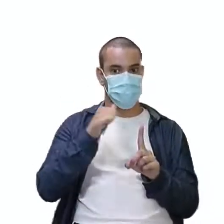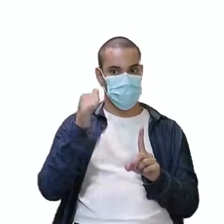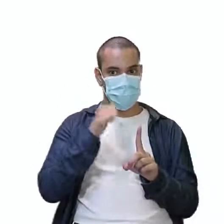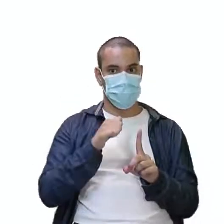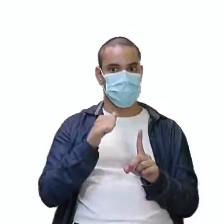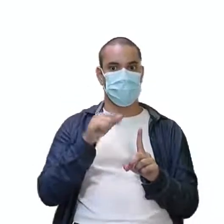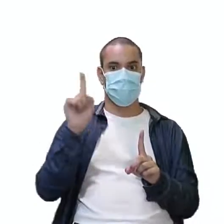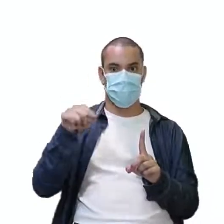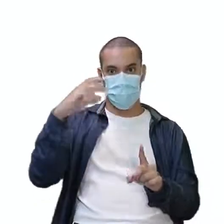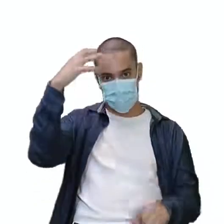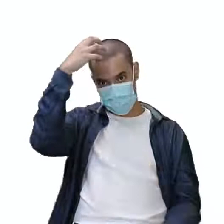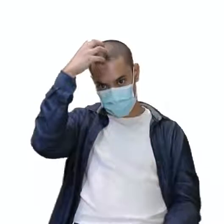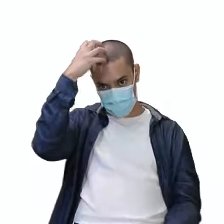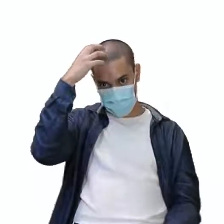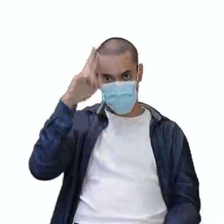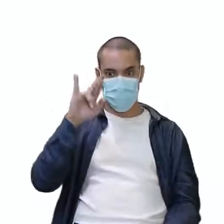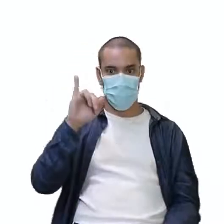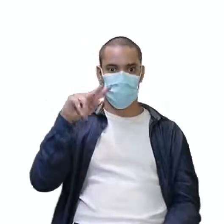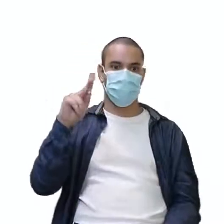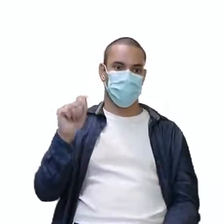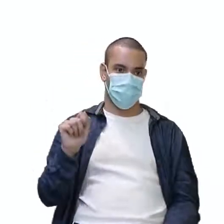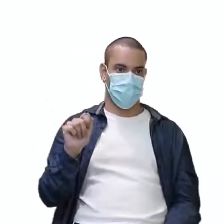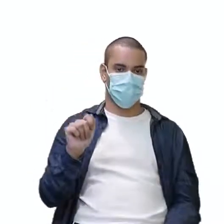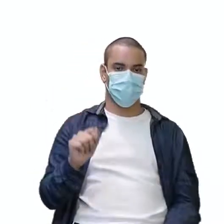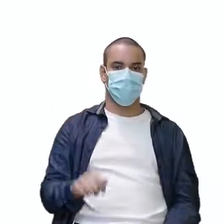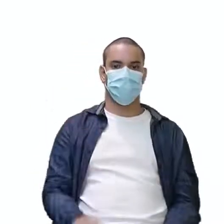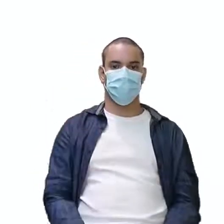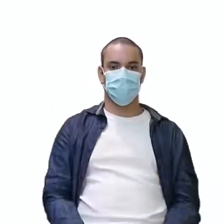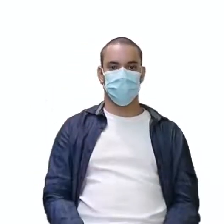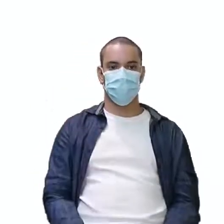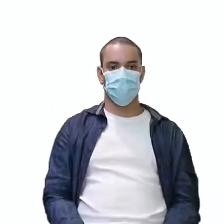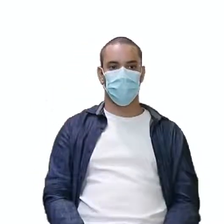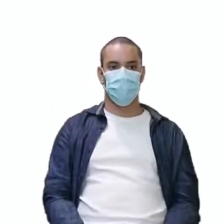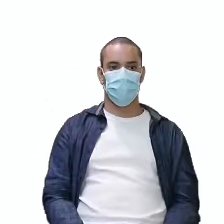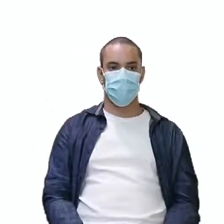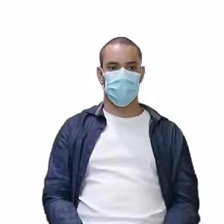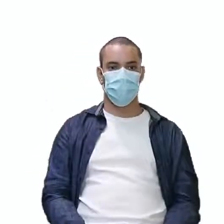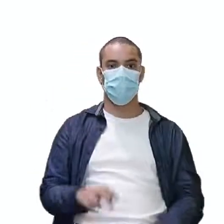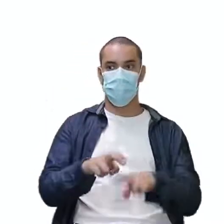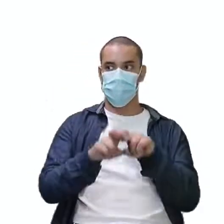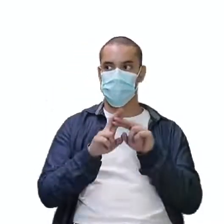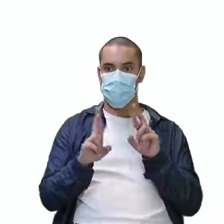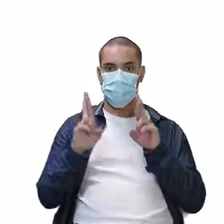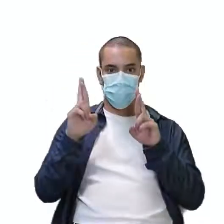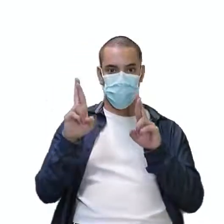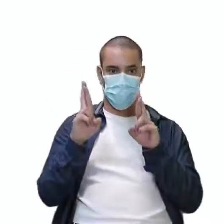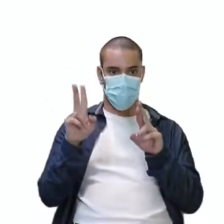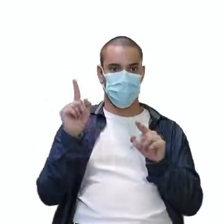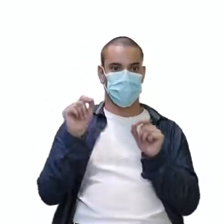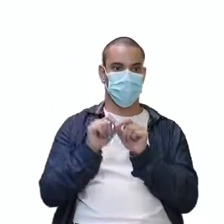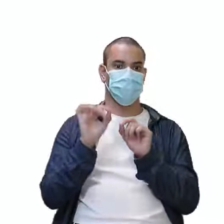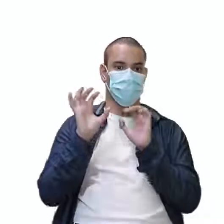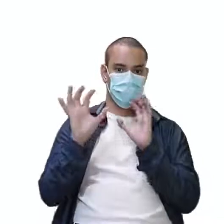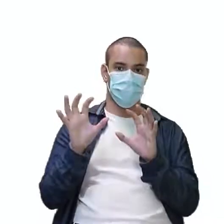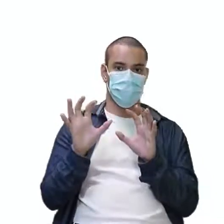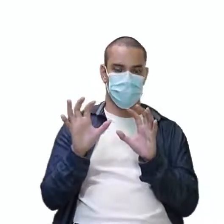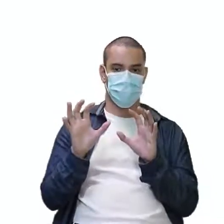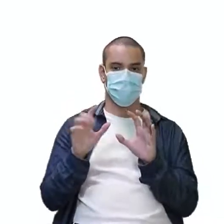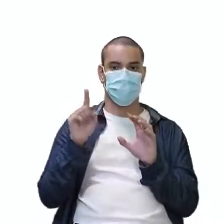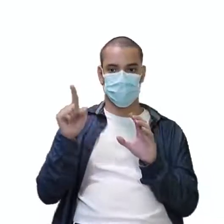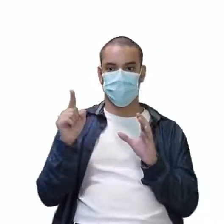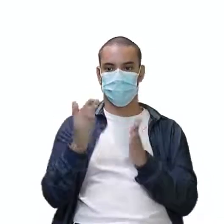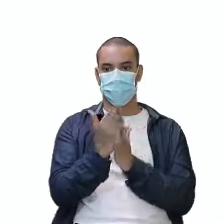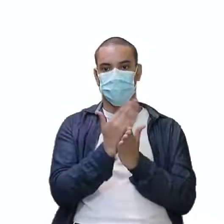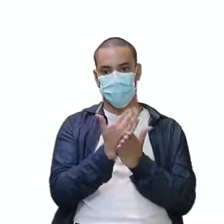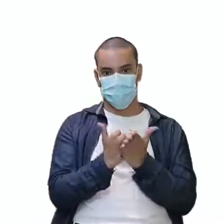a rainha, porque as demais não entram nessa parceria não, tá? Então, eles são encarregados no processo de reprodução aí. Essa